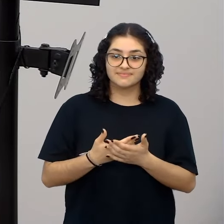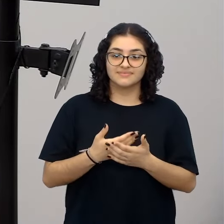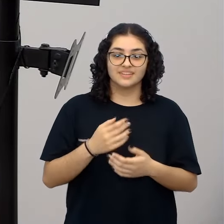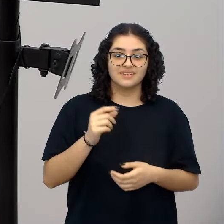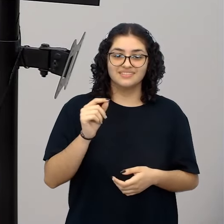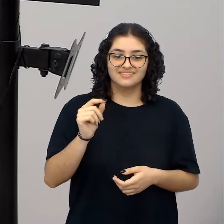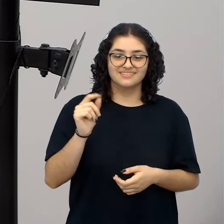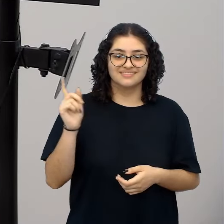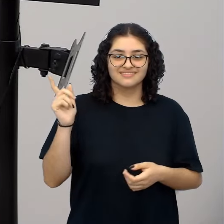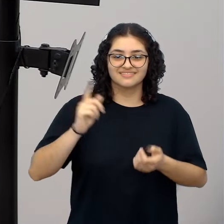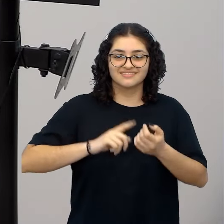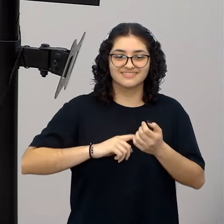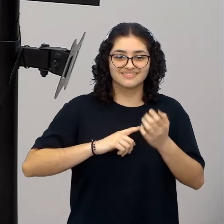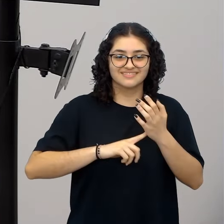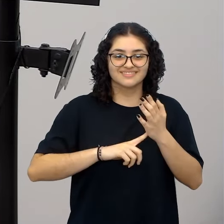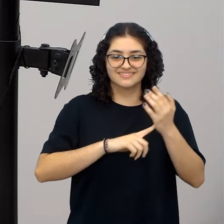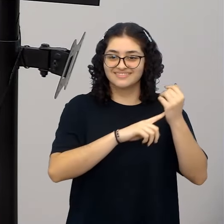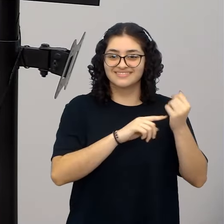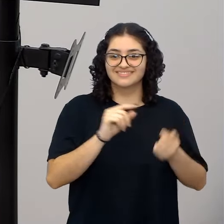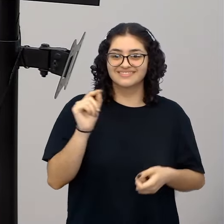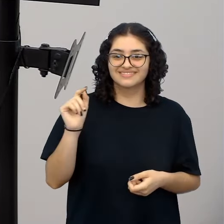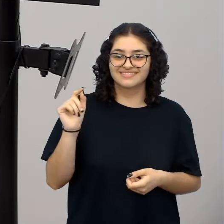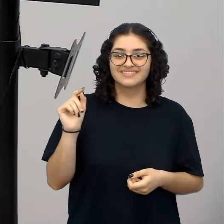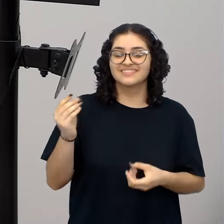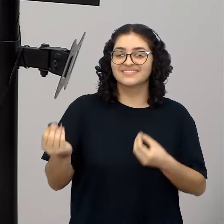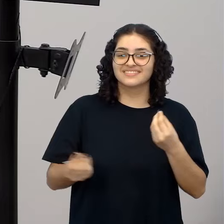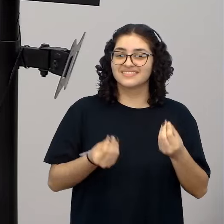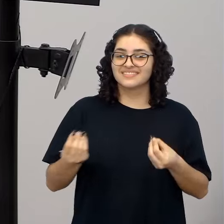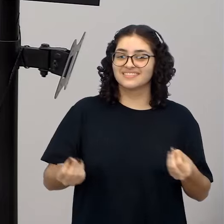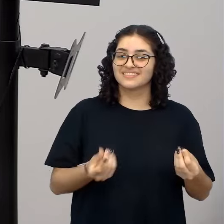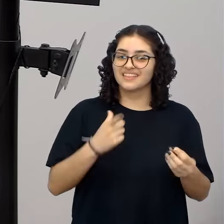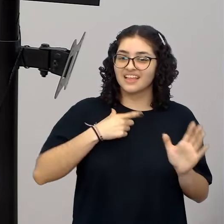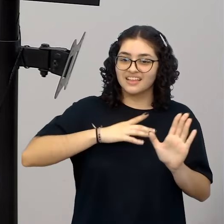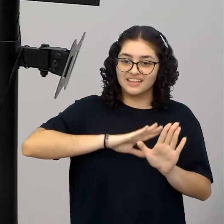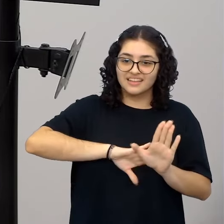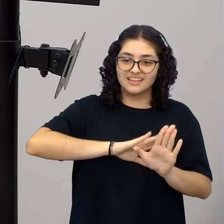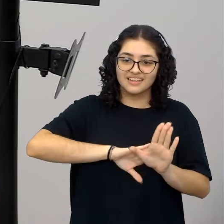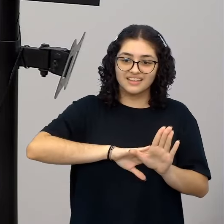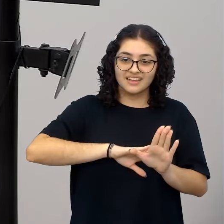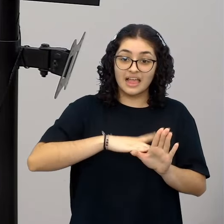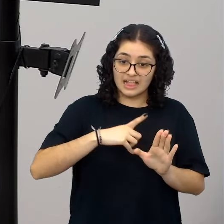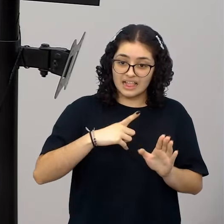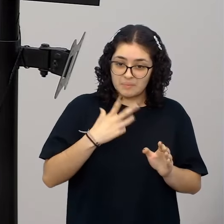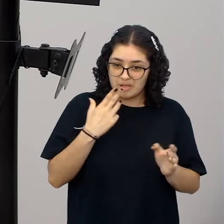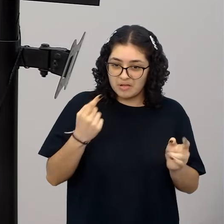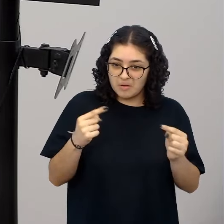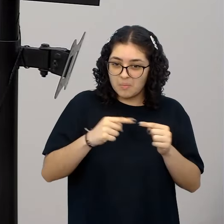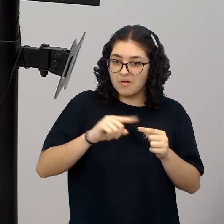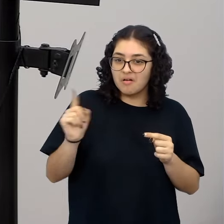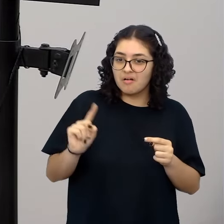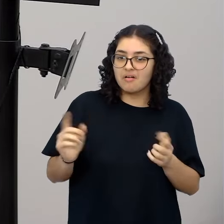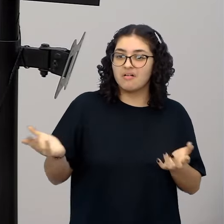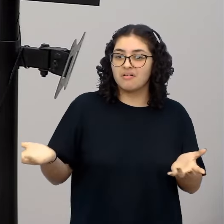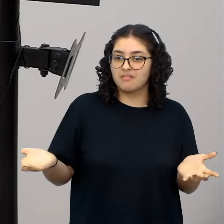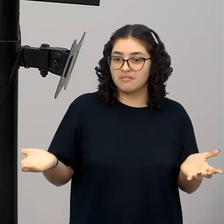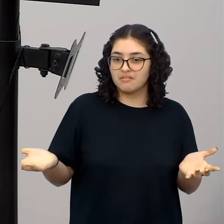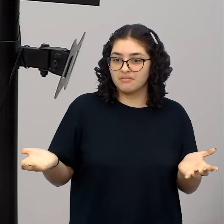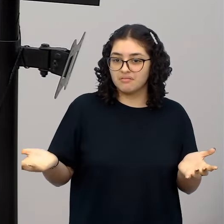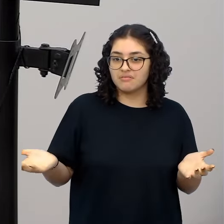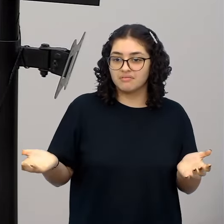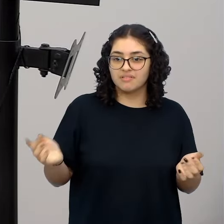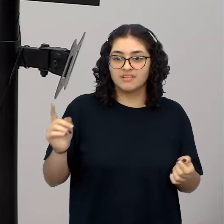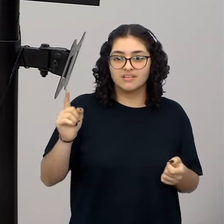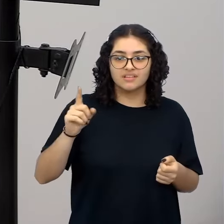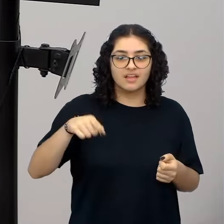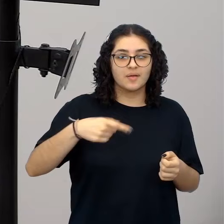atividade, o que tem a ver isso com tecnologia? O que está por trás disso? Será que tem a ver? Será que não tem?